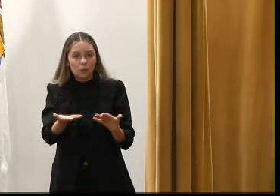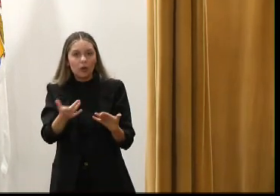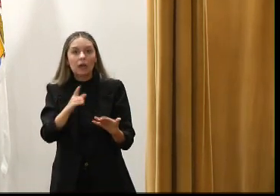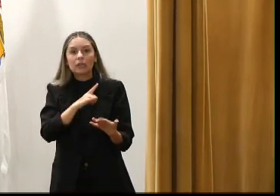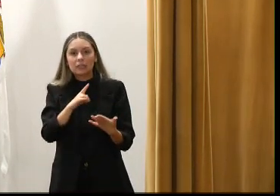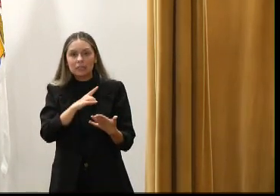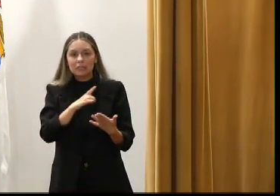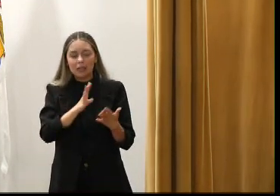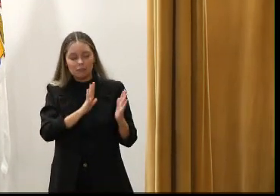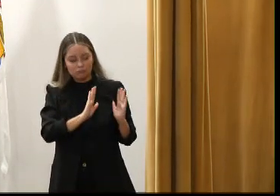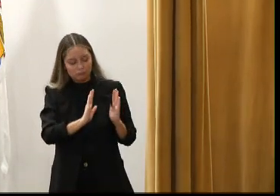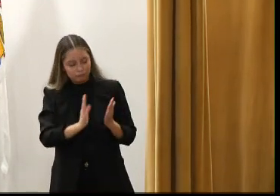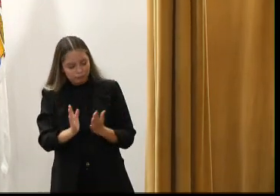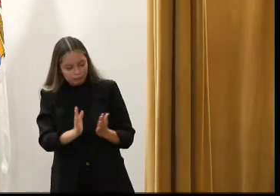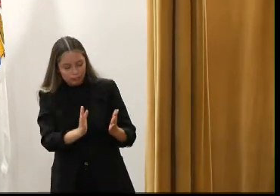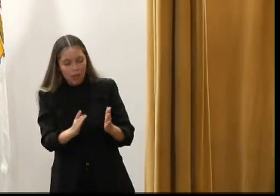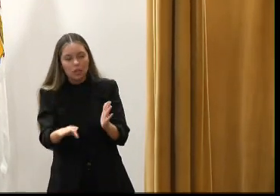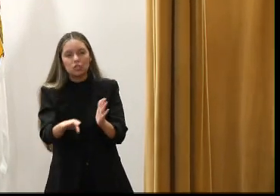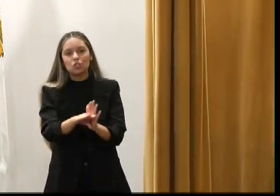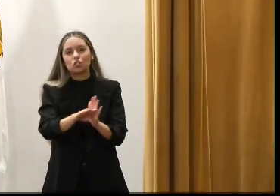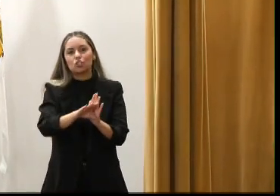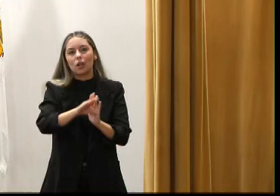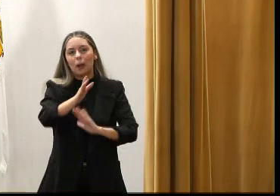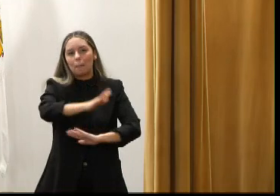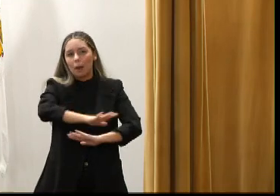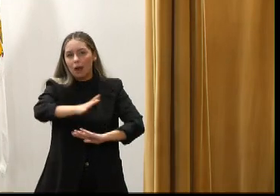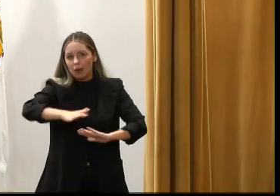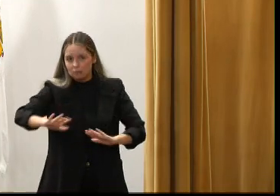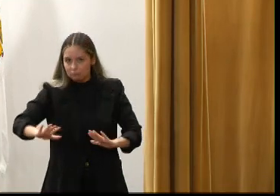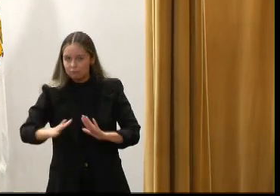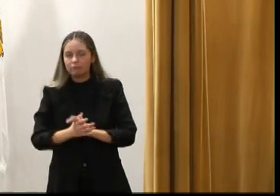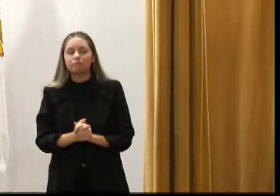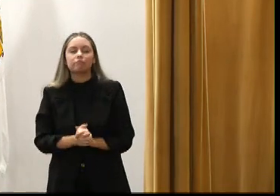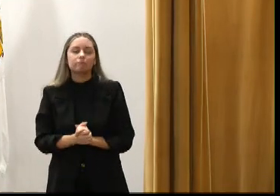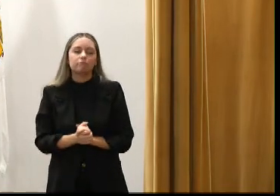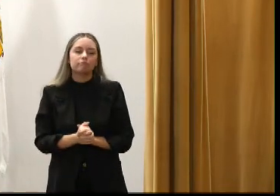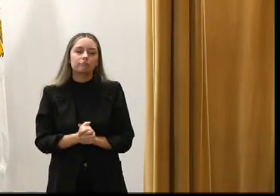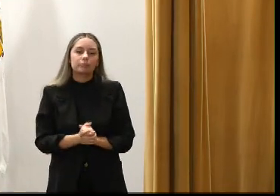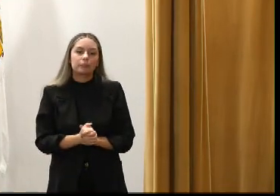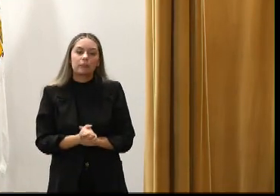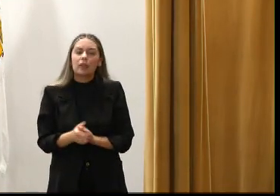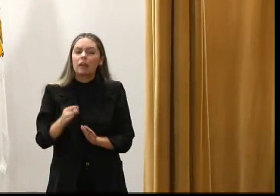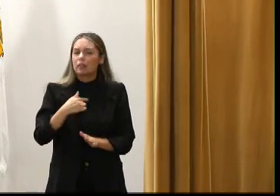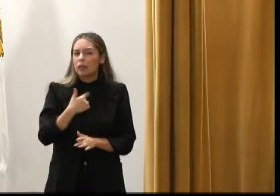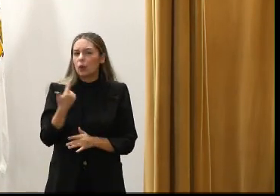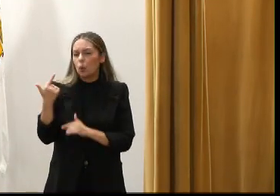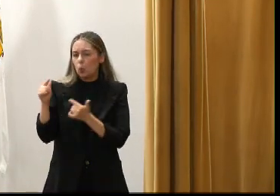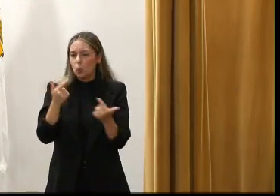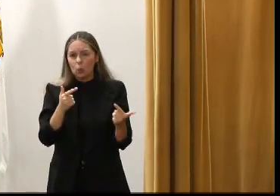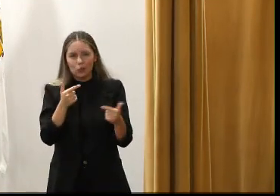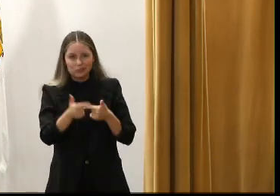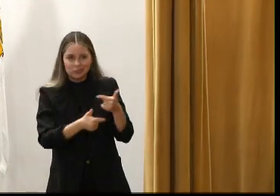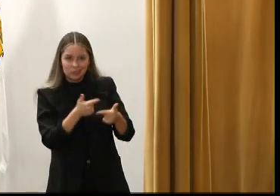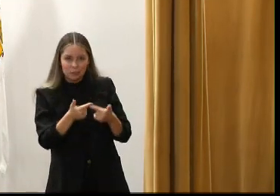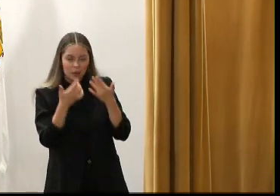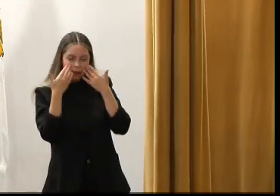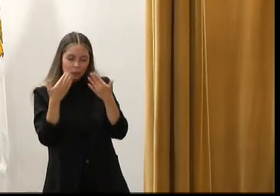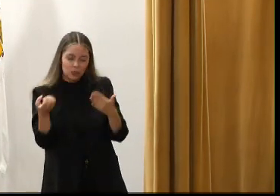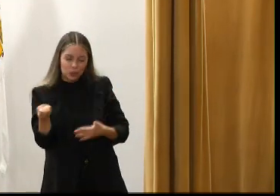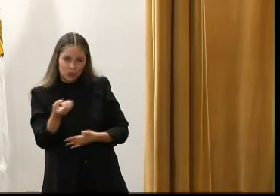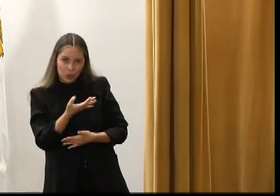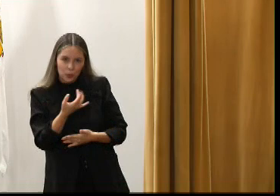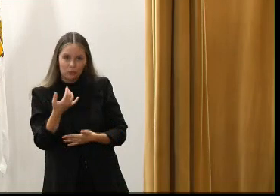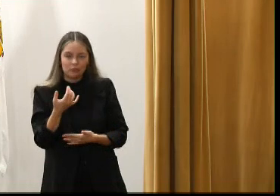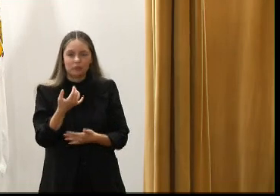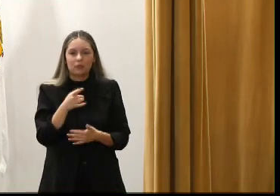de Várzea e ia chegar no mar. Tá certo? Eu tenho esse outro trabalho aqui, mais recente, aqui